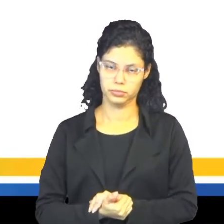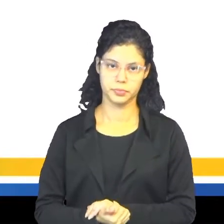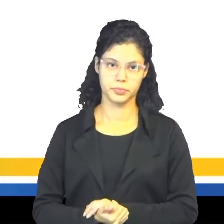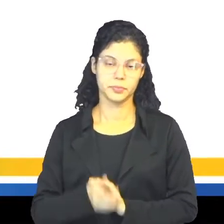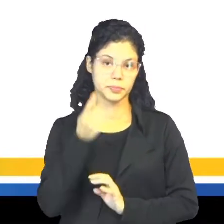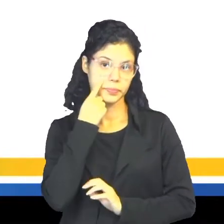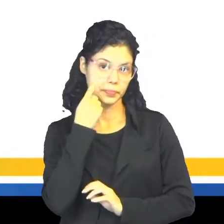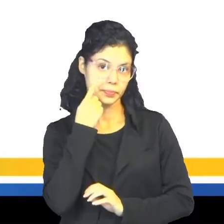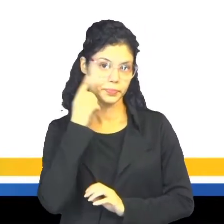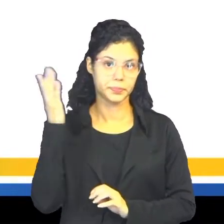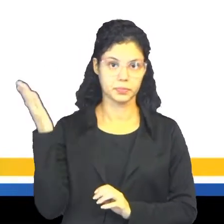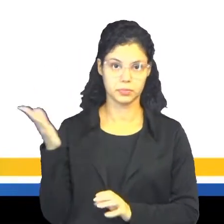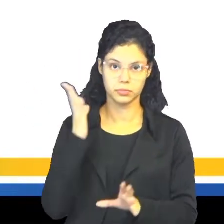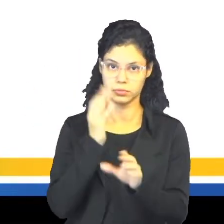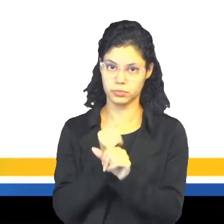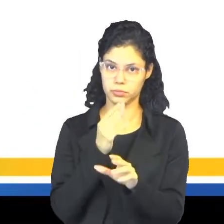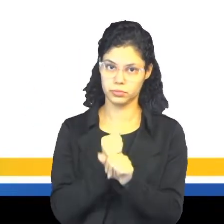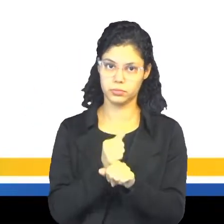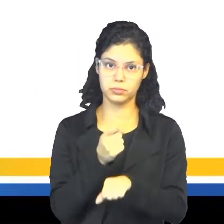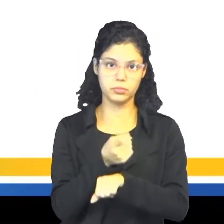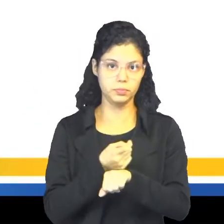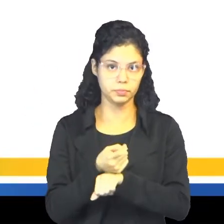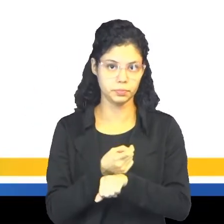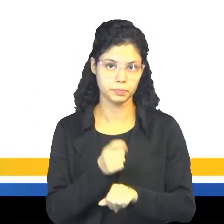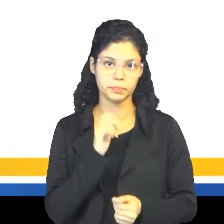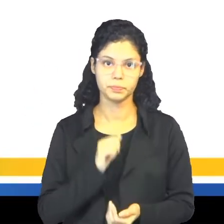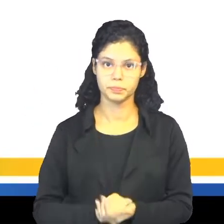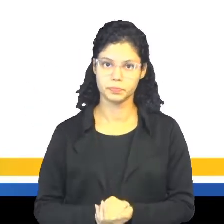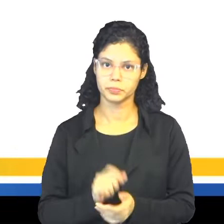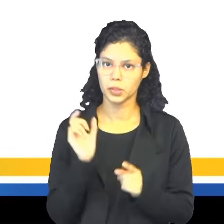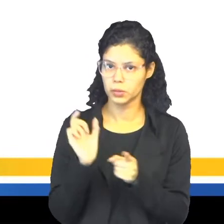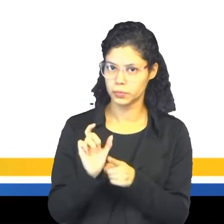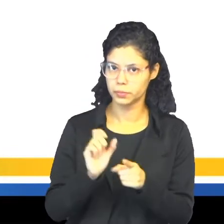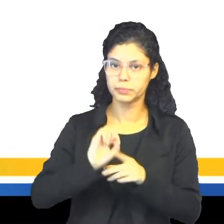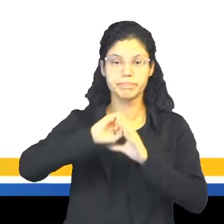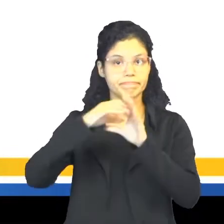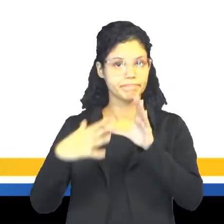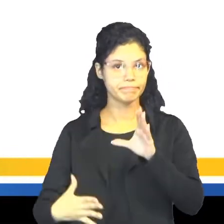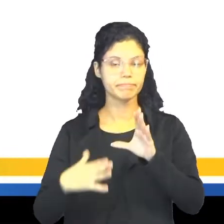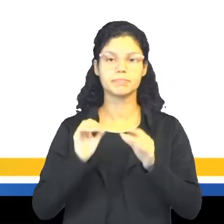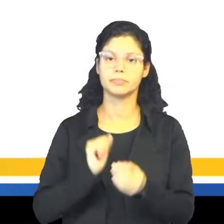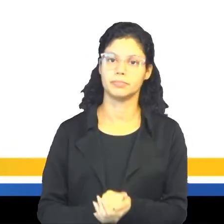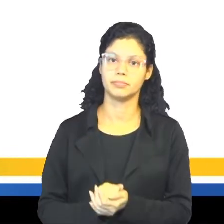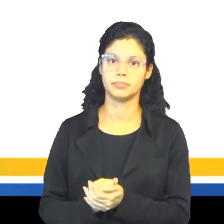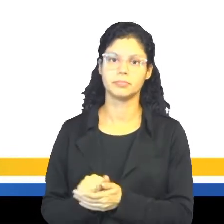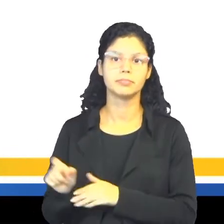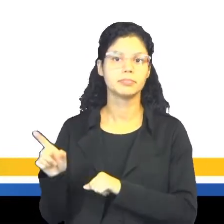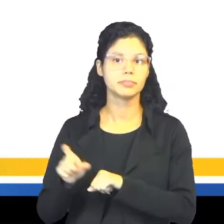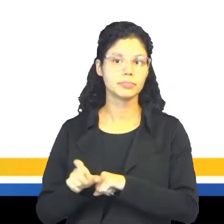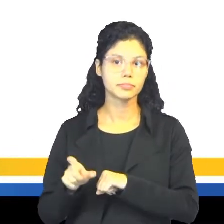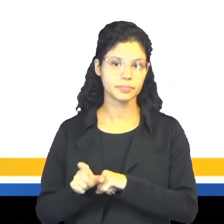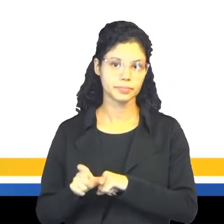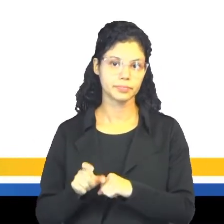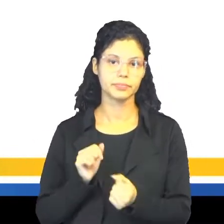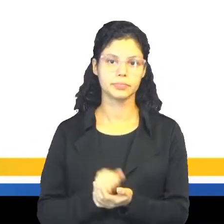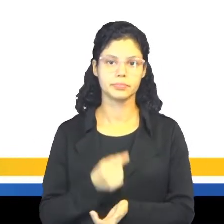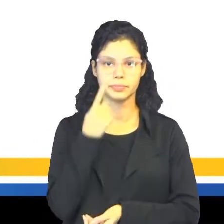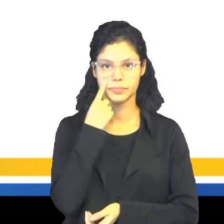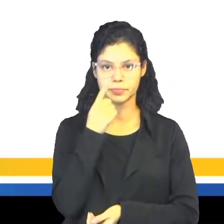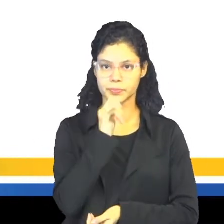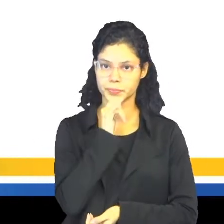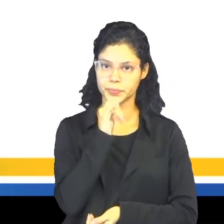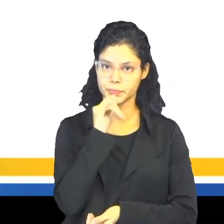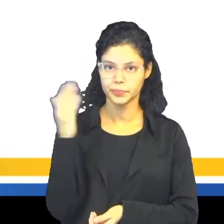Nós aprendemos o seguinte adjetivos adjetivos é uma palavra que caracteriza o substantivo olha só